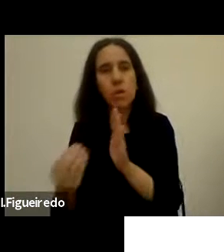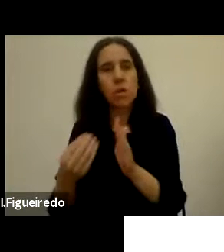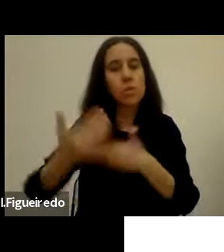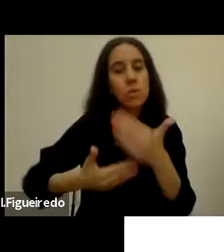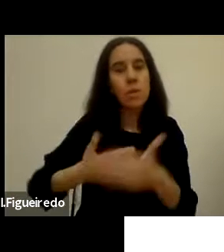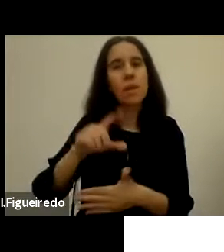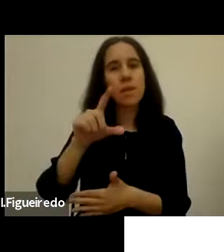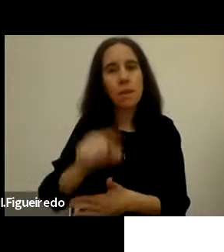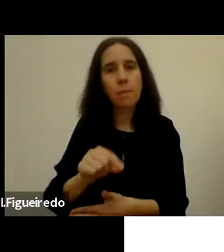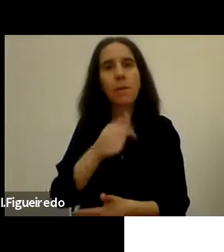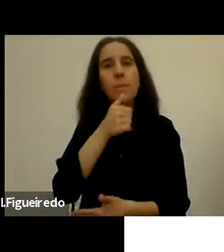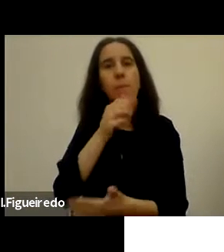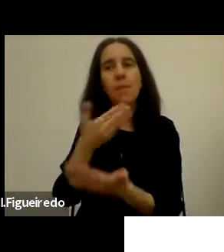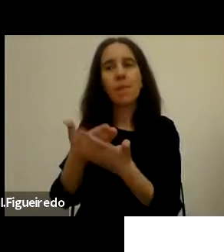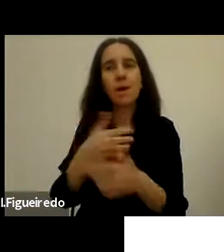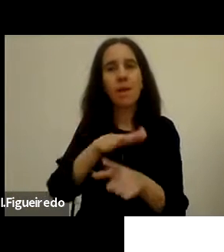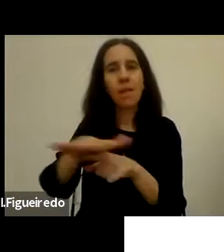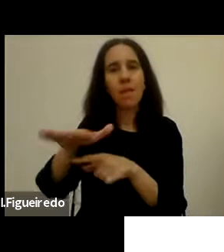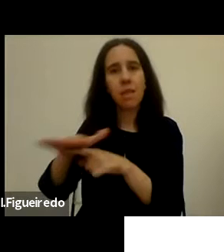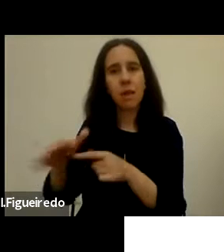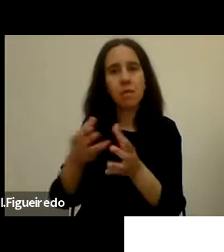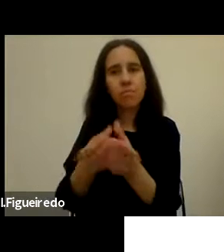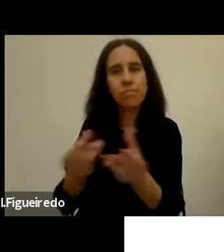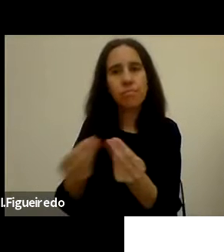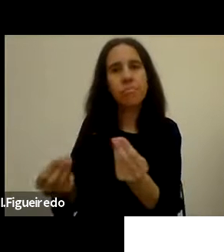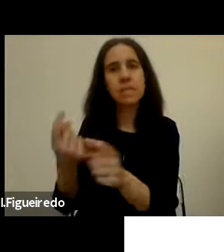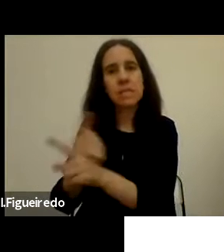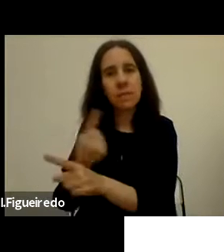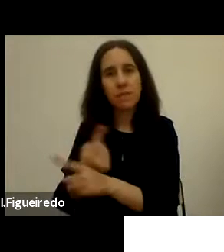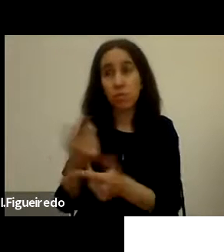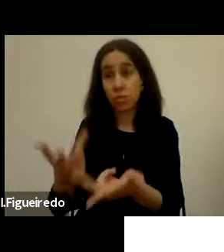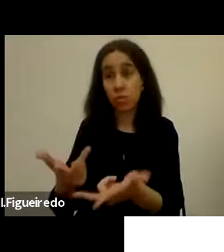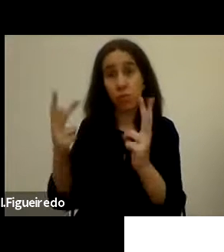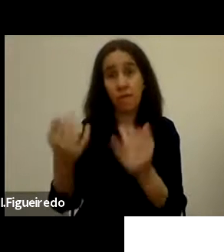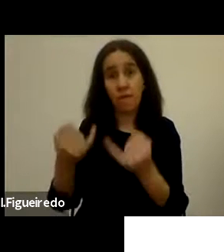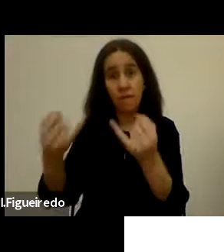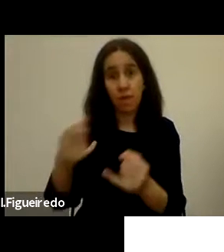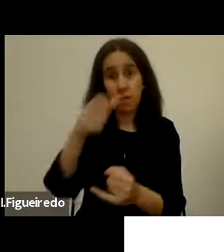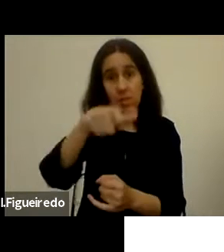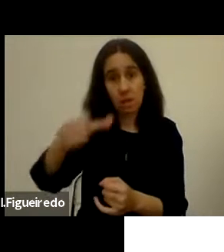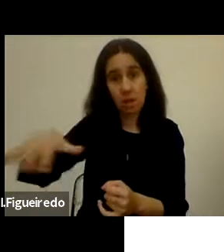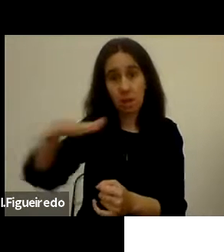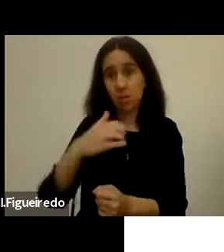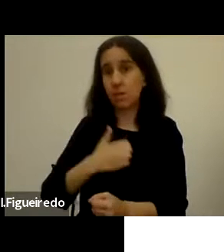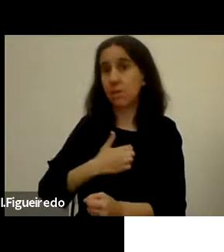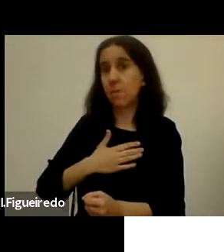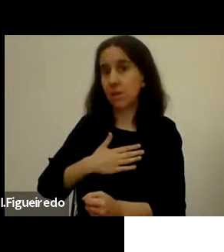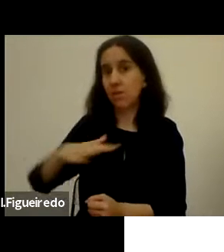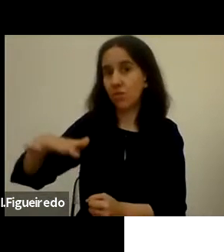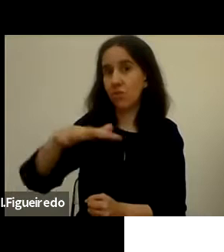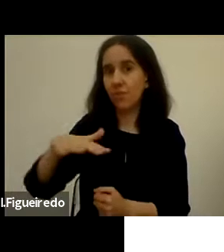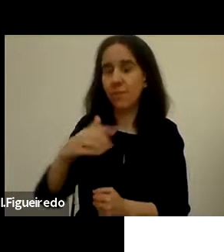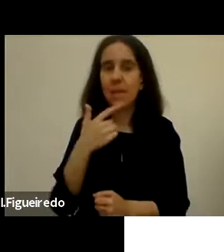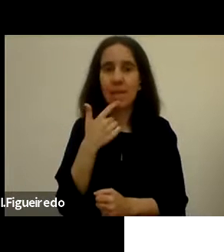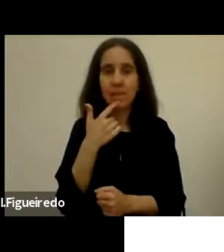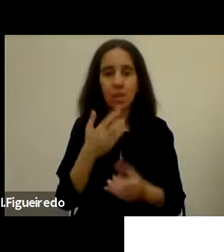também naquilo que pode resultar em produtos e em serviços que são disponibilizados aos cidadãos e às empresas. Portanto, estamos a falar de um